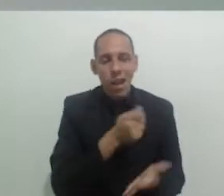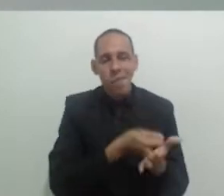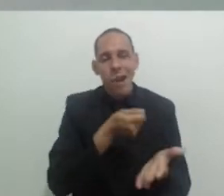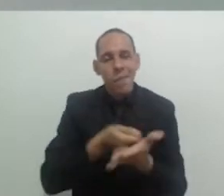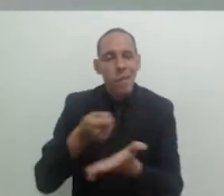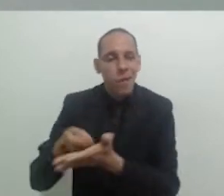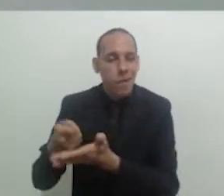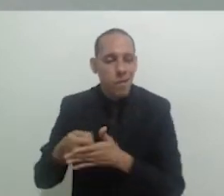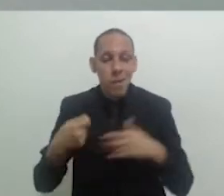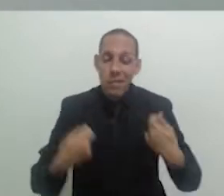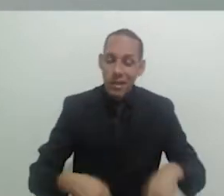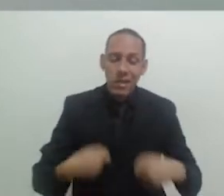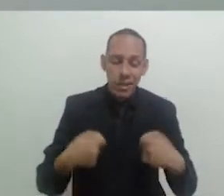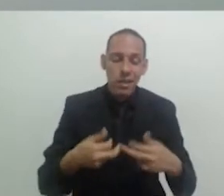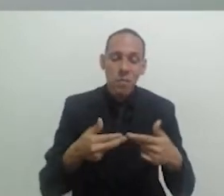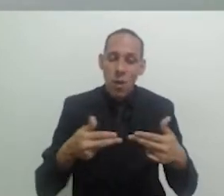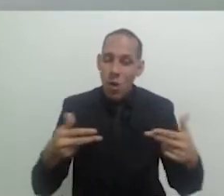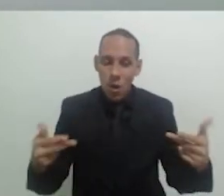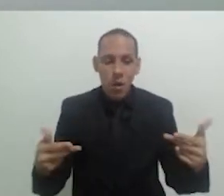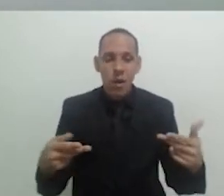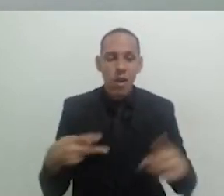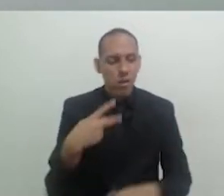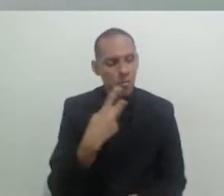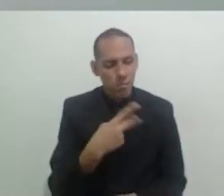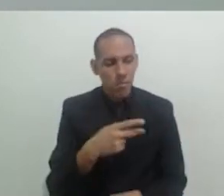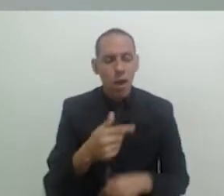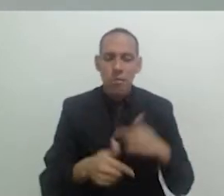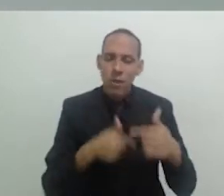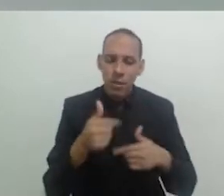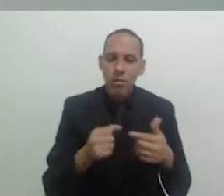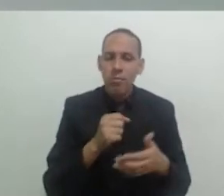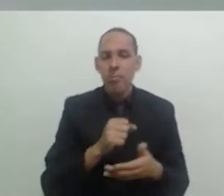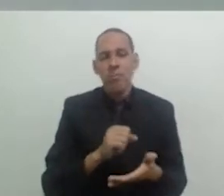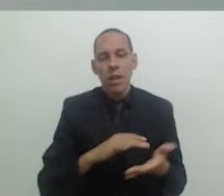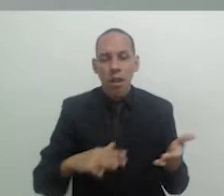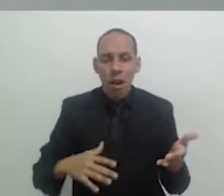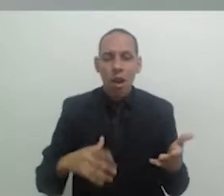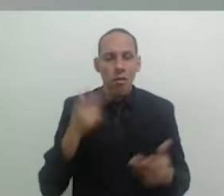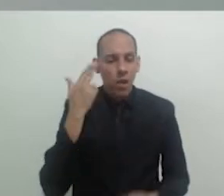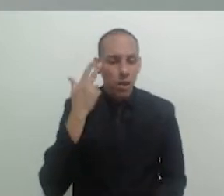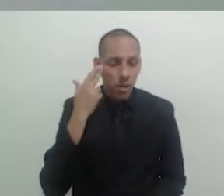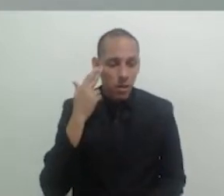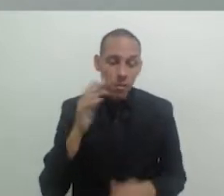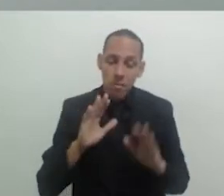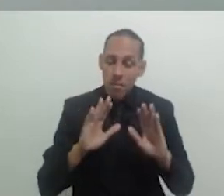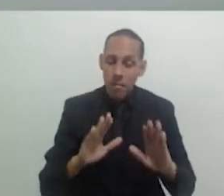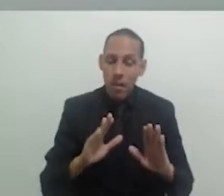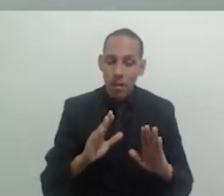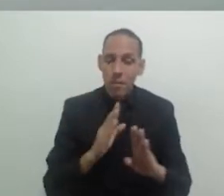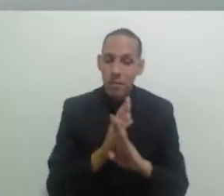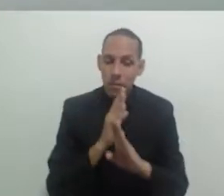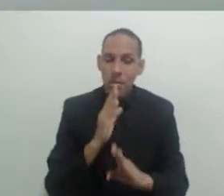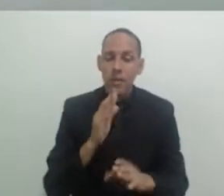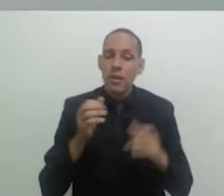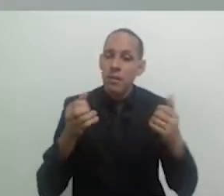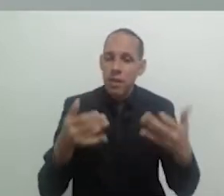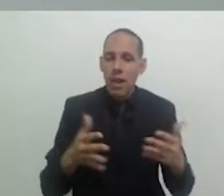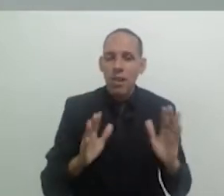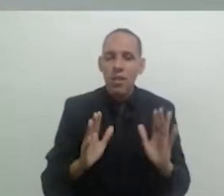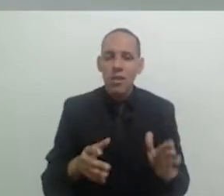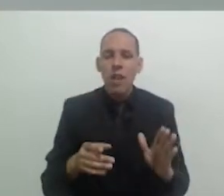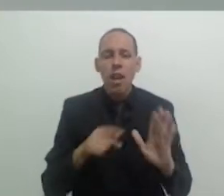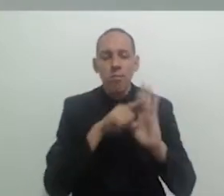suas atividades normais. Entretanto, como já afirmado por ocasião do exame do pleito